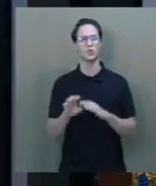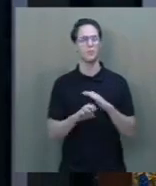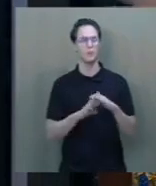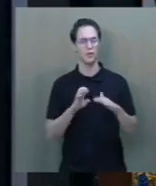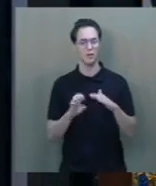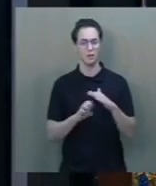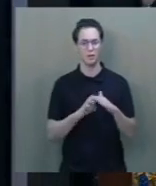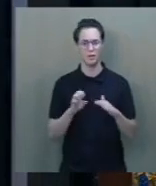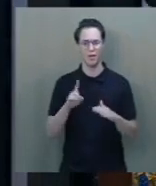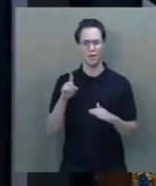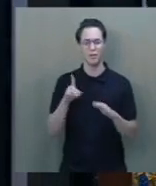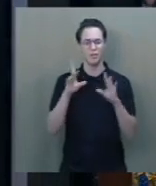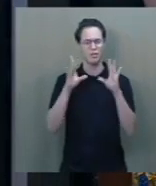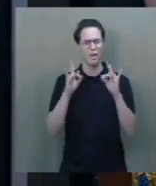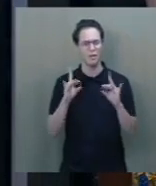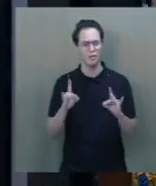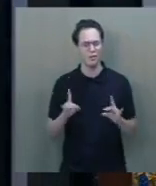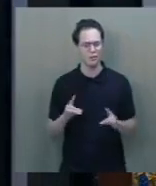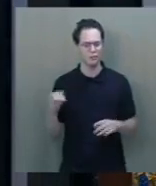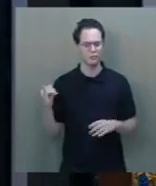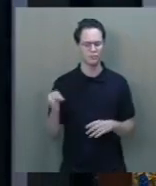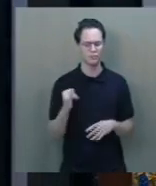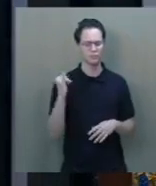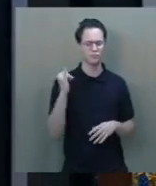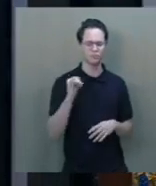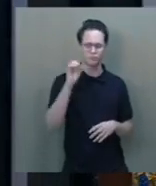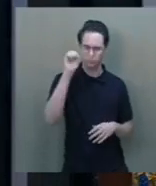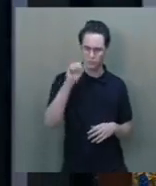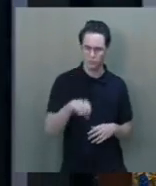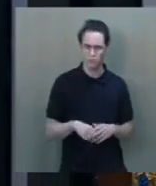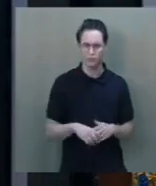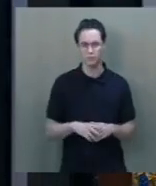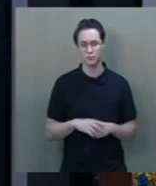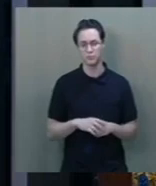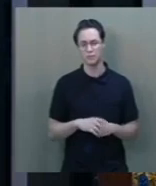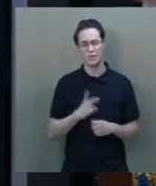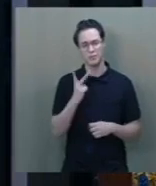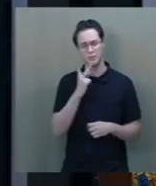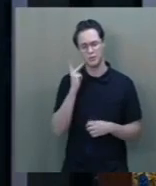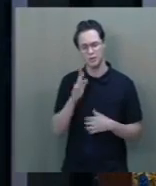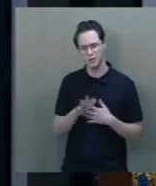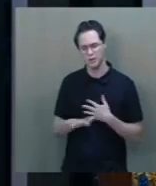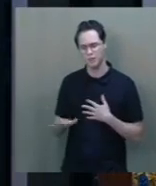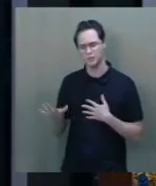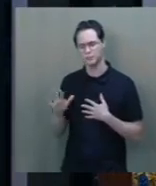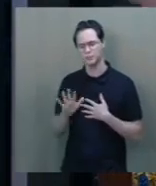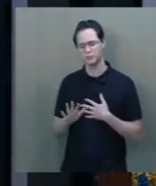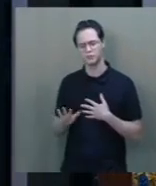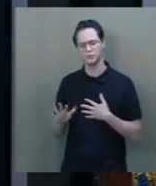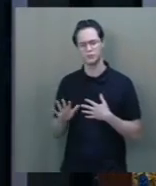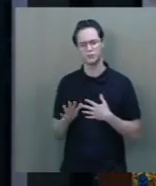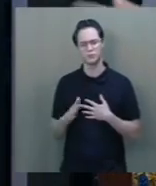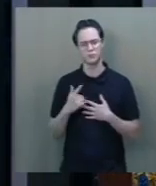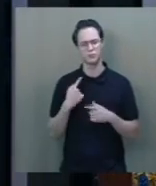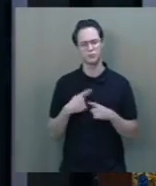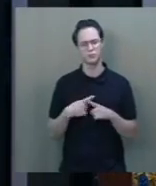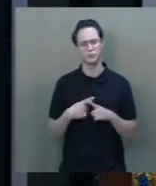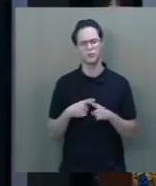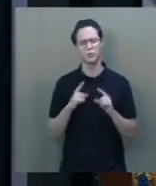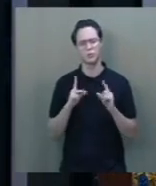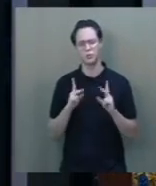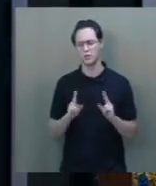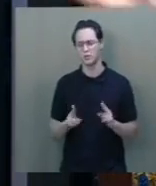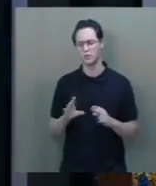empresa. São detalhes minuciosos, mas que o pessoal da educação se ressente. Por que não, como o Ceará,